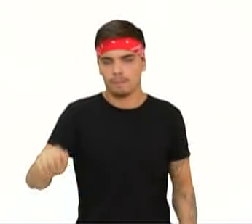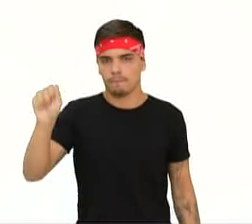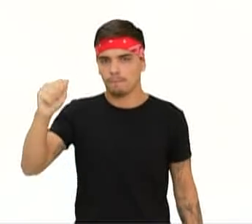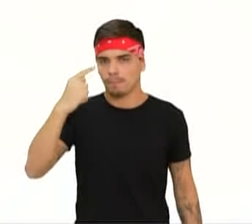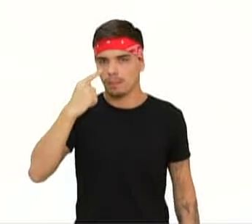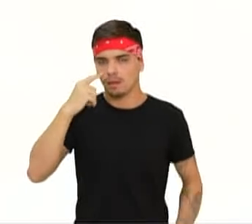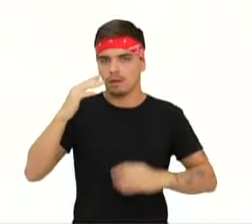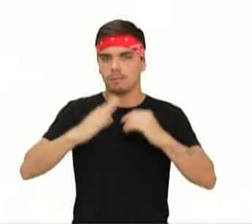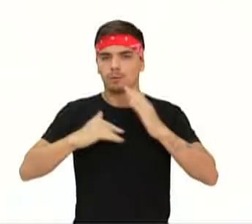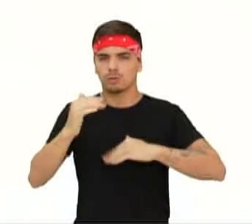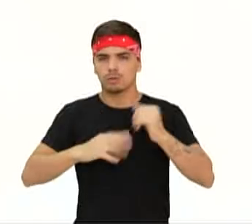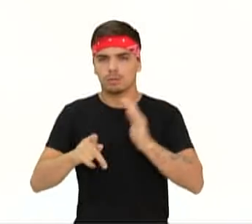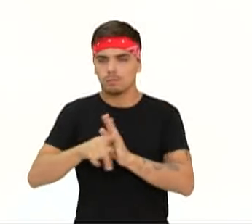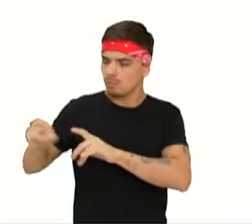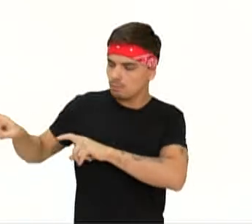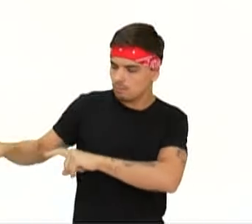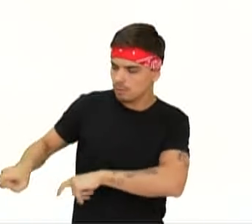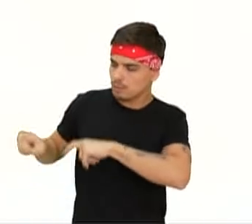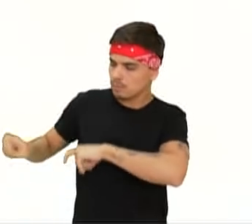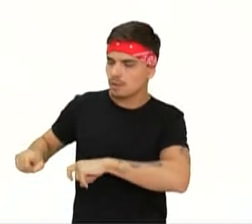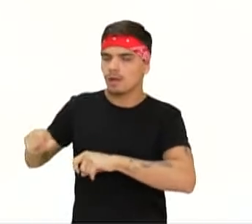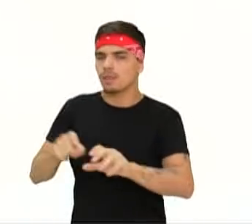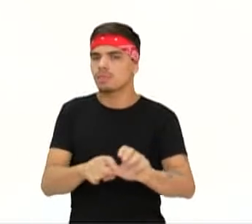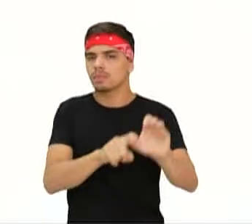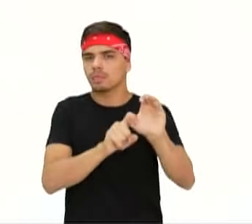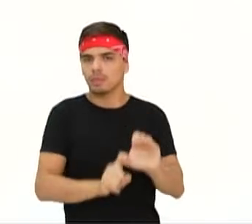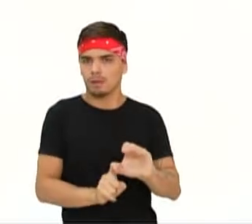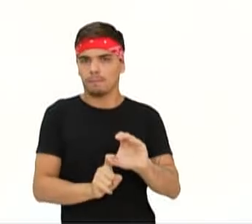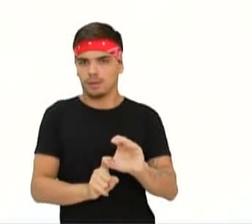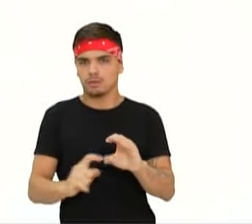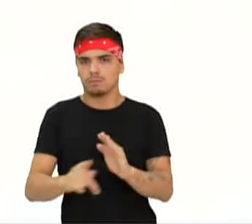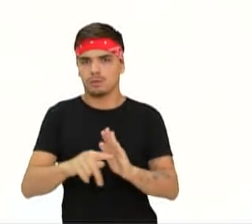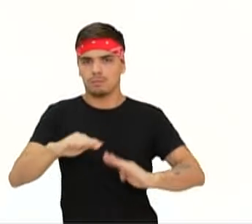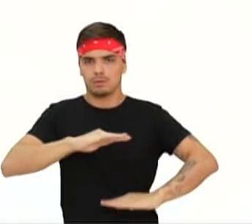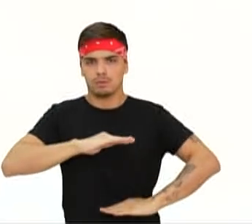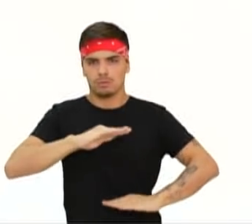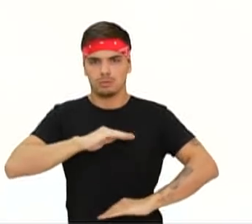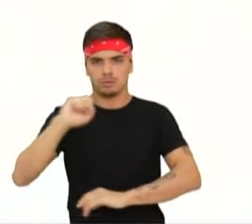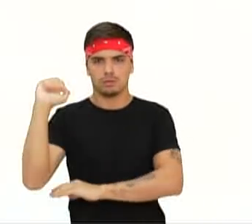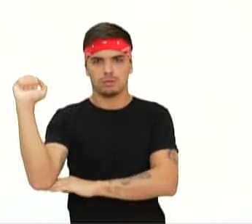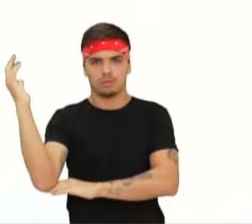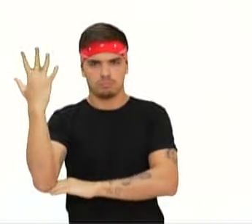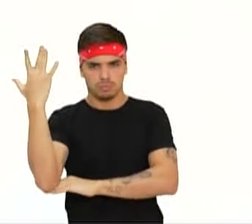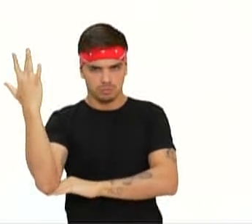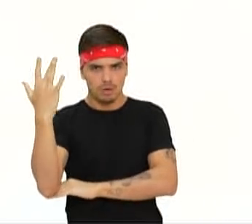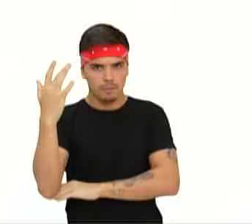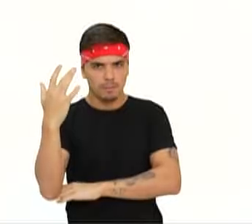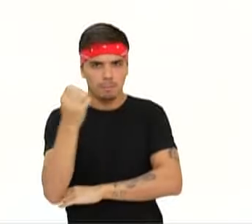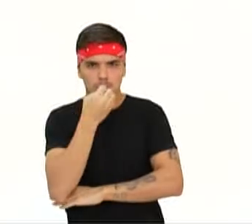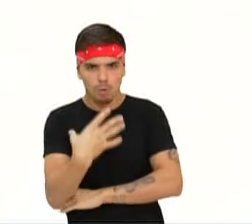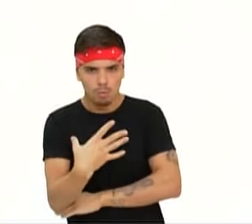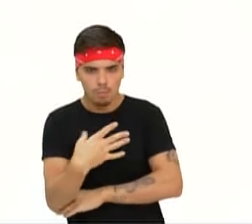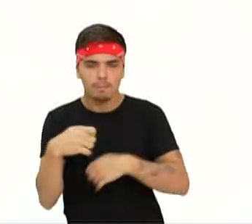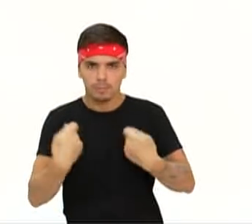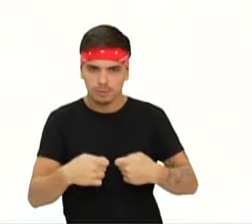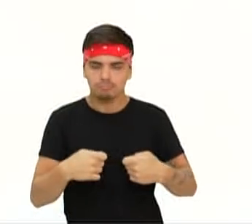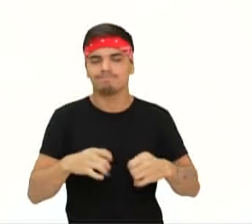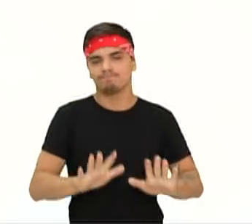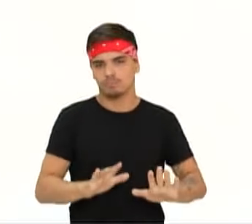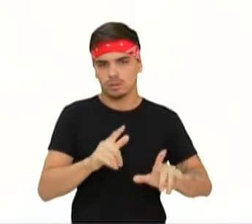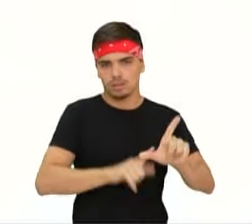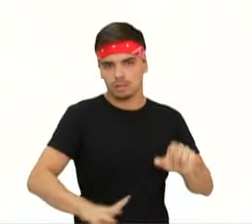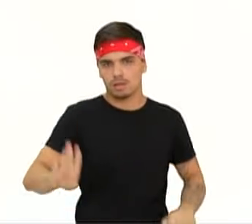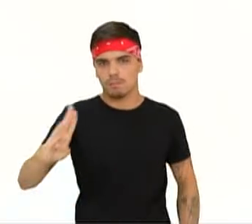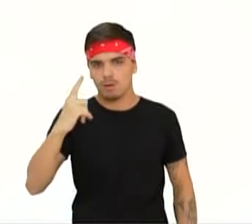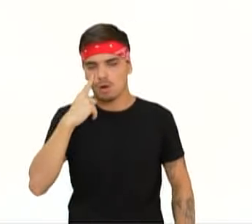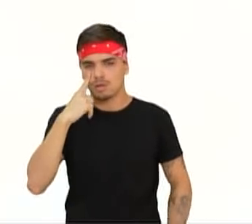A produtividade da agricultura depende de condições naturais favoráveis? Não sei, vamos ver. B. Quanto